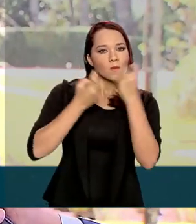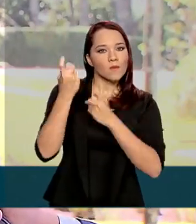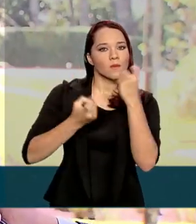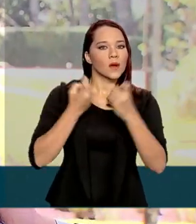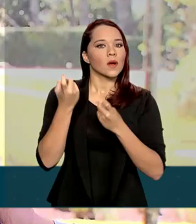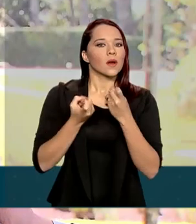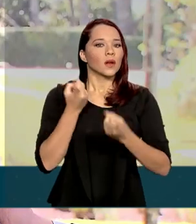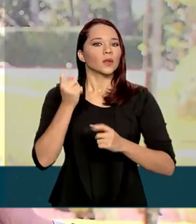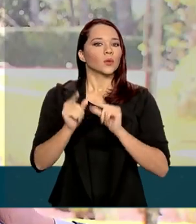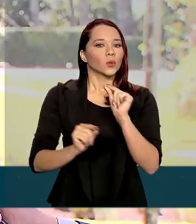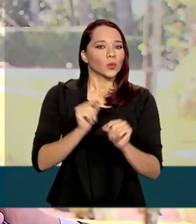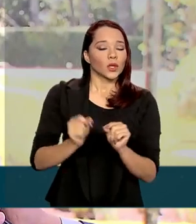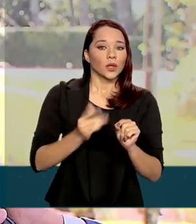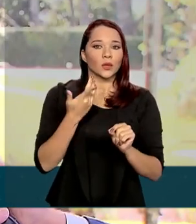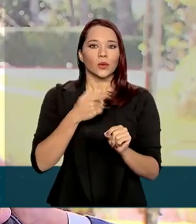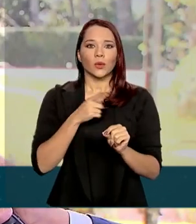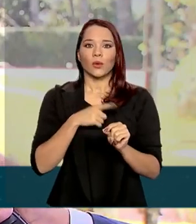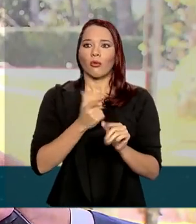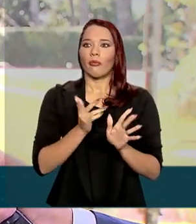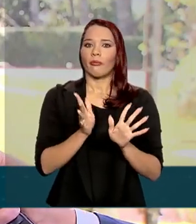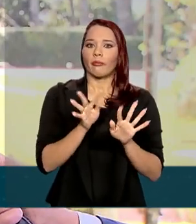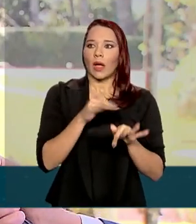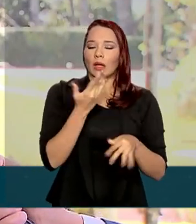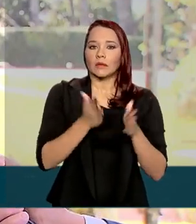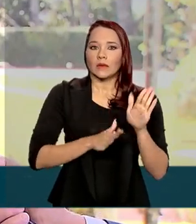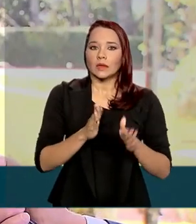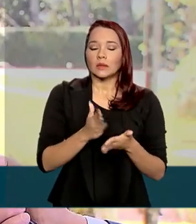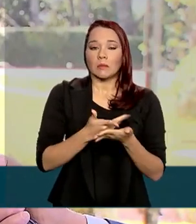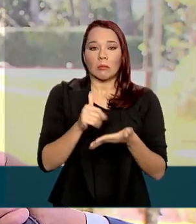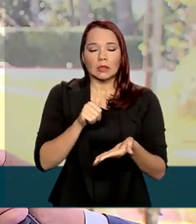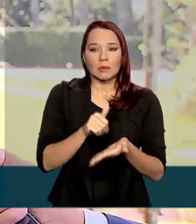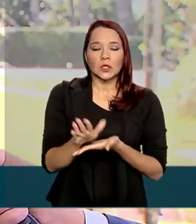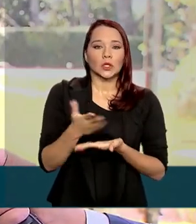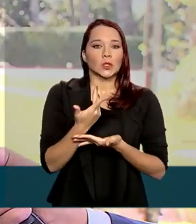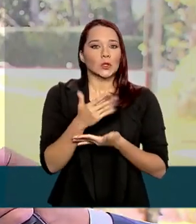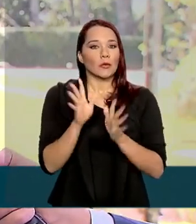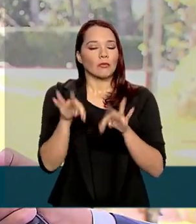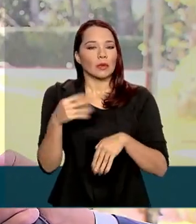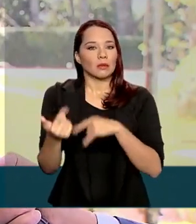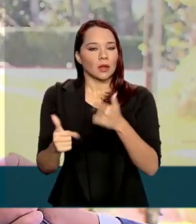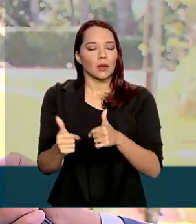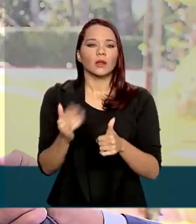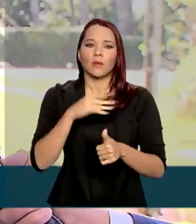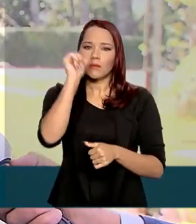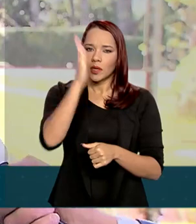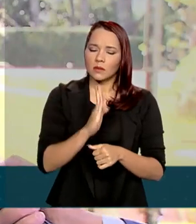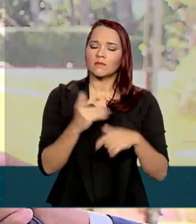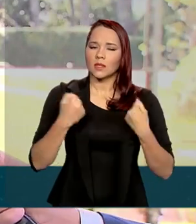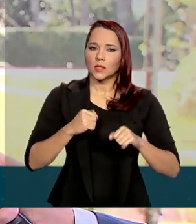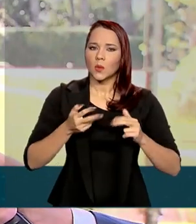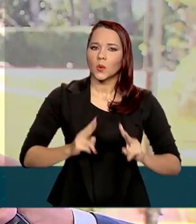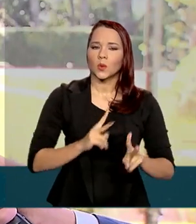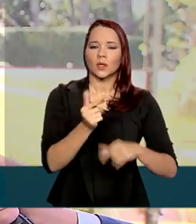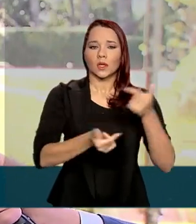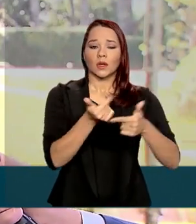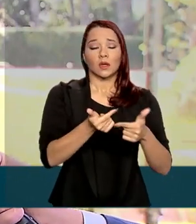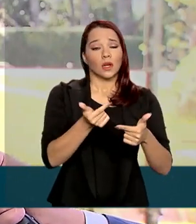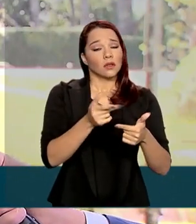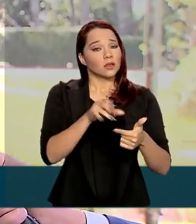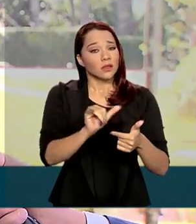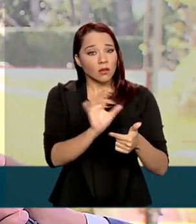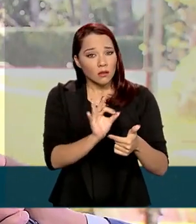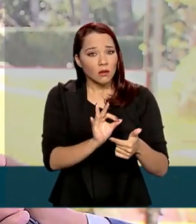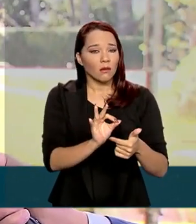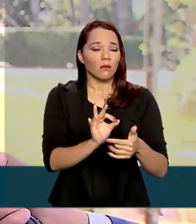com o filho da sua atividade laboral nossa o brasil tem que temos que voltar a trabalhar porque se caso